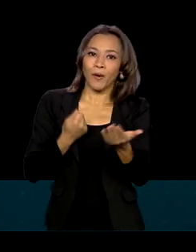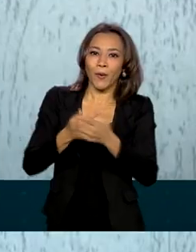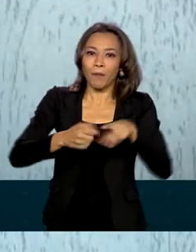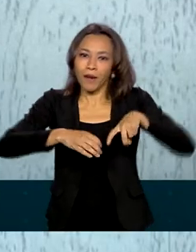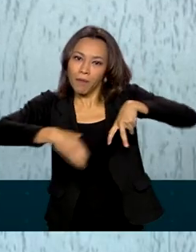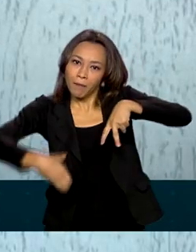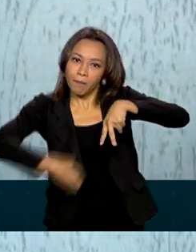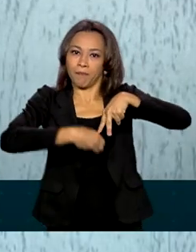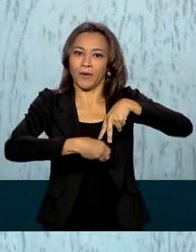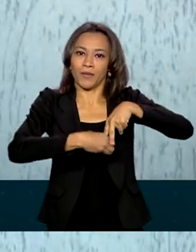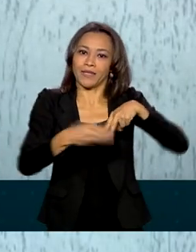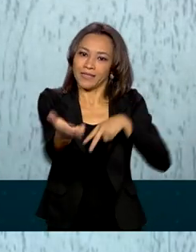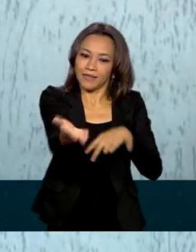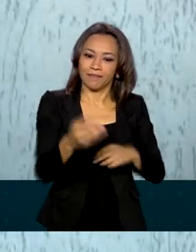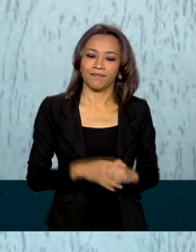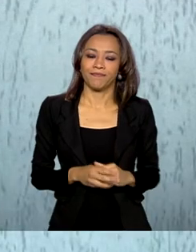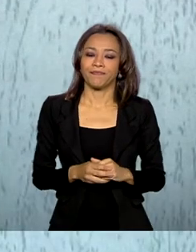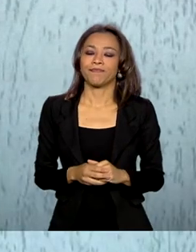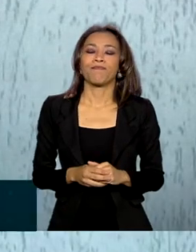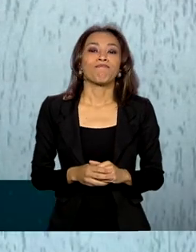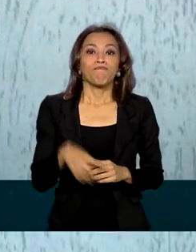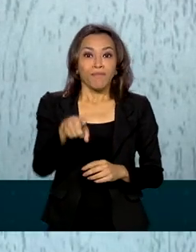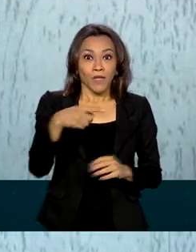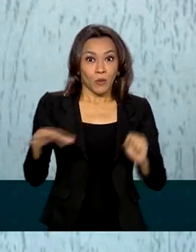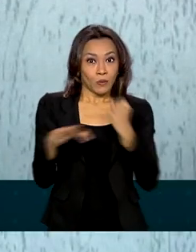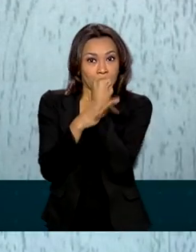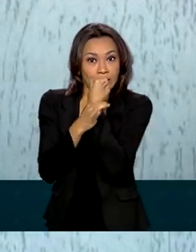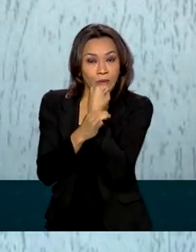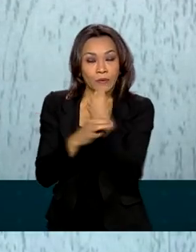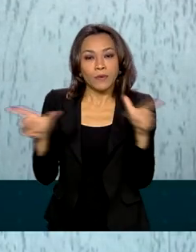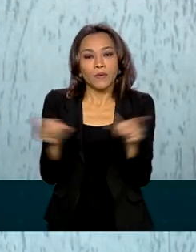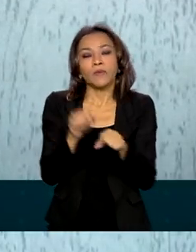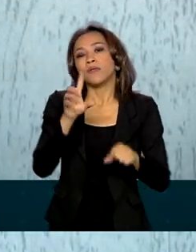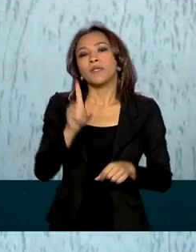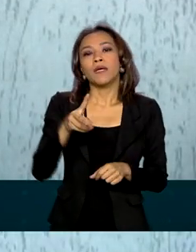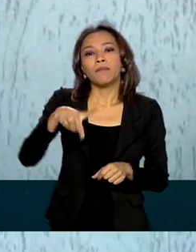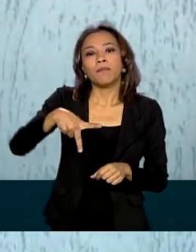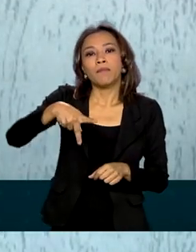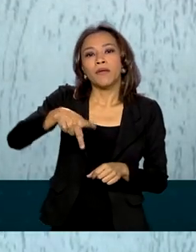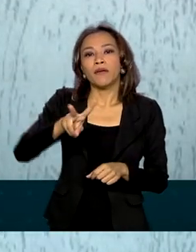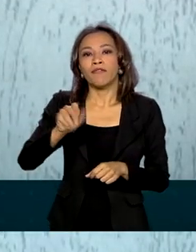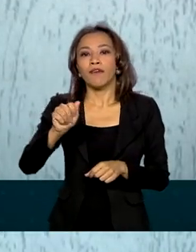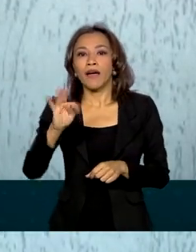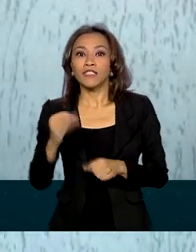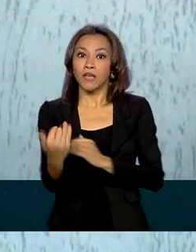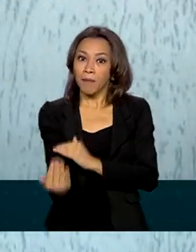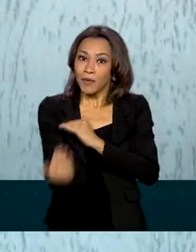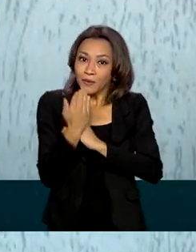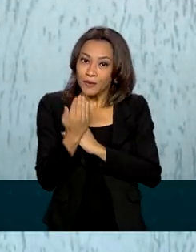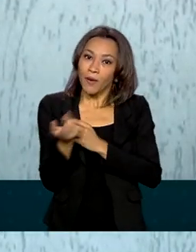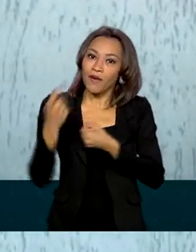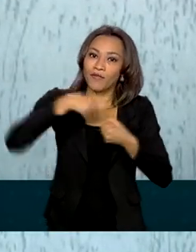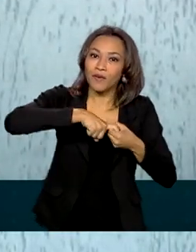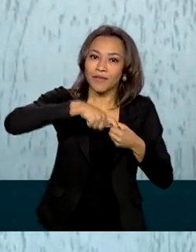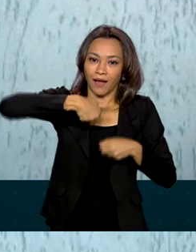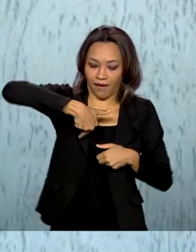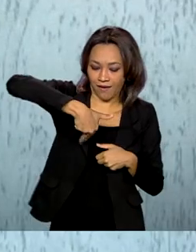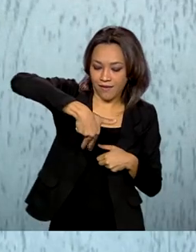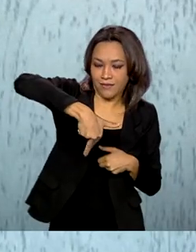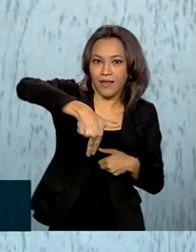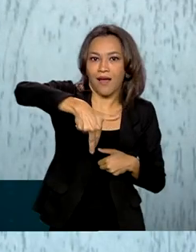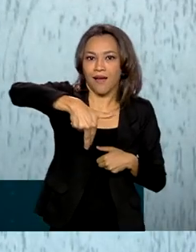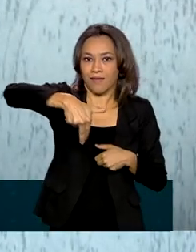de uma prótese a indenização do seguro DPVAT foi muito importante para que eu pudesse voltar andar é voltar a andar